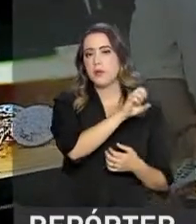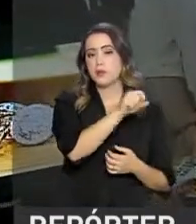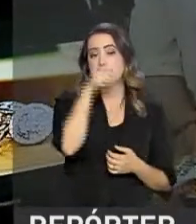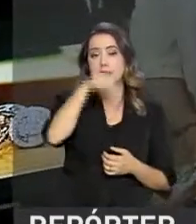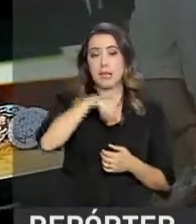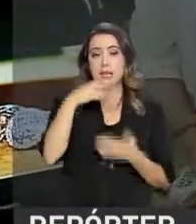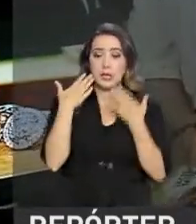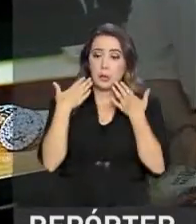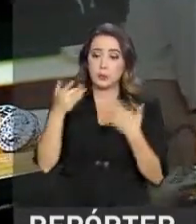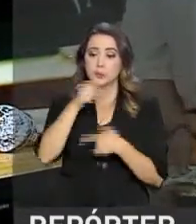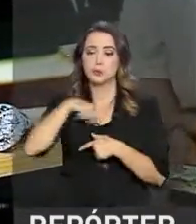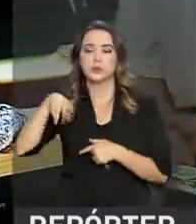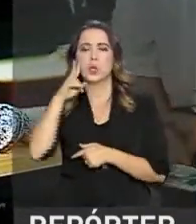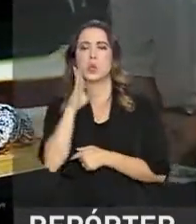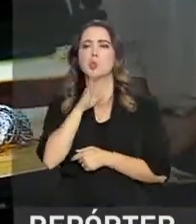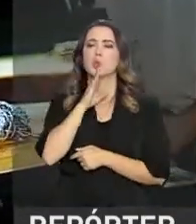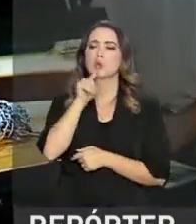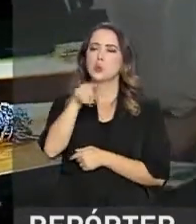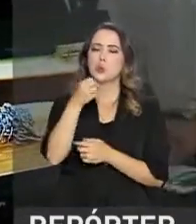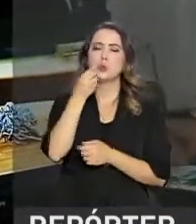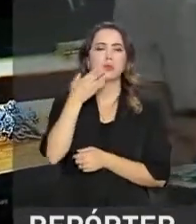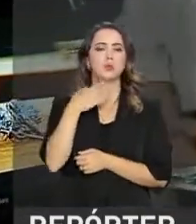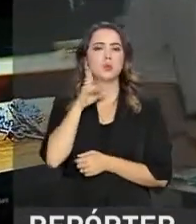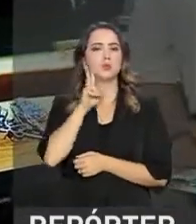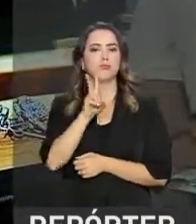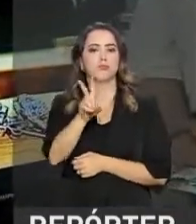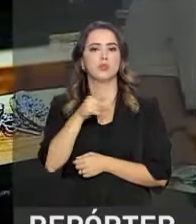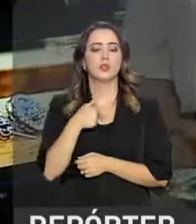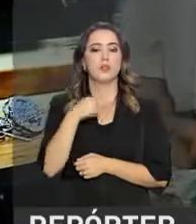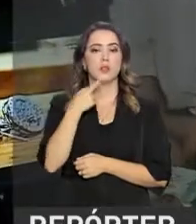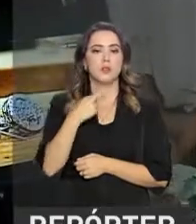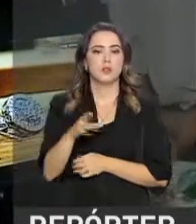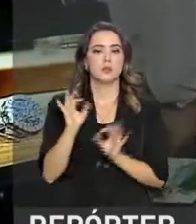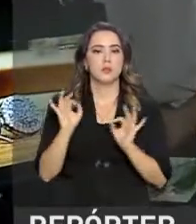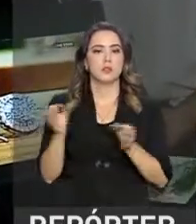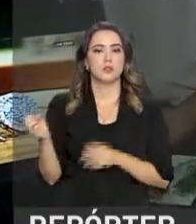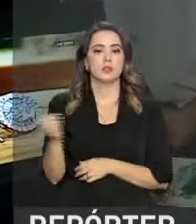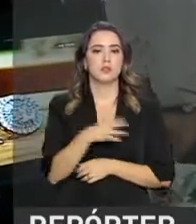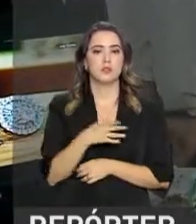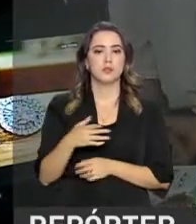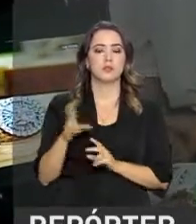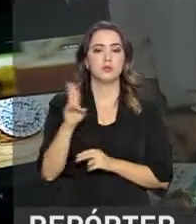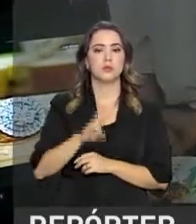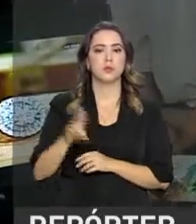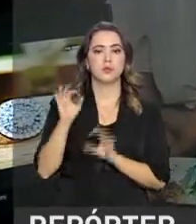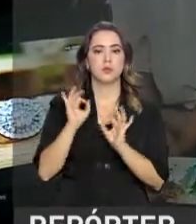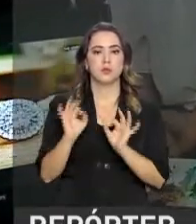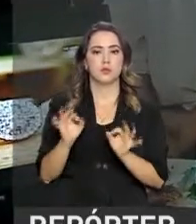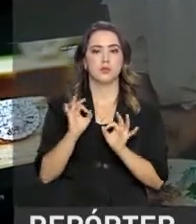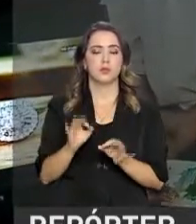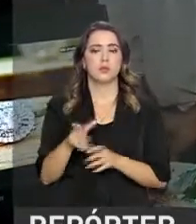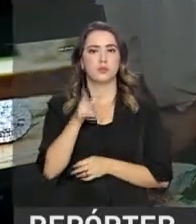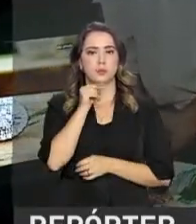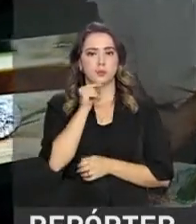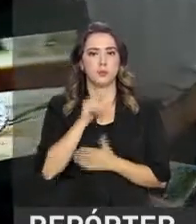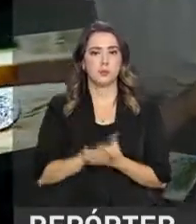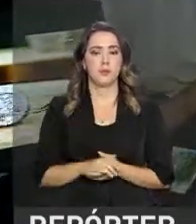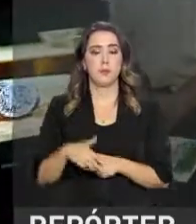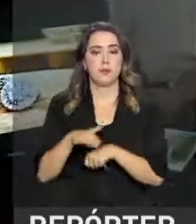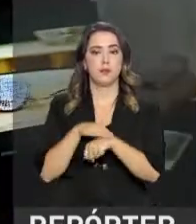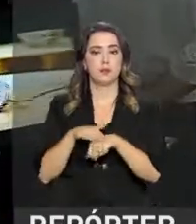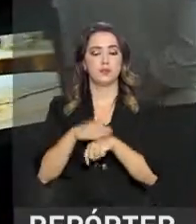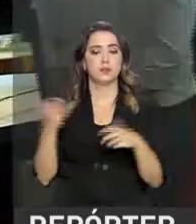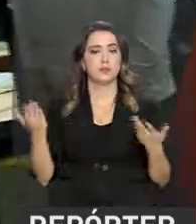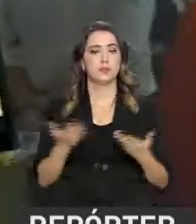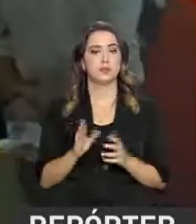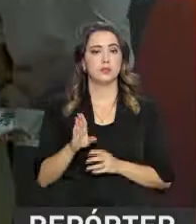de conhecer na prática experiências bem-sucedidas e também soluções inovadoras relacionadas ao uso sustentável da água. Eu vou conversar agora